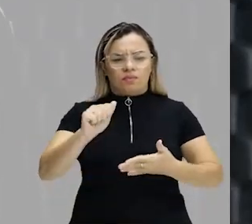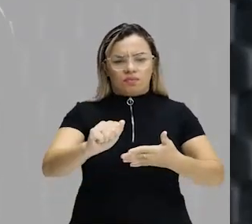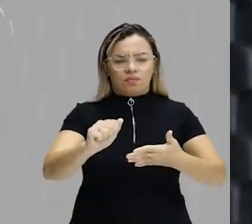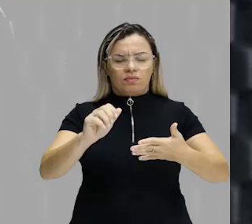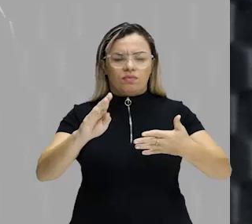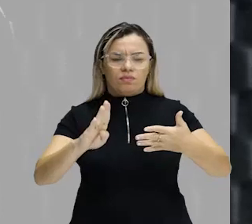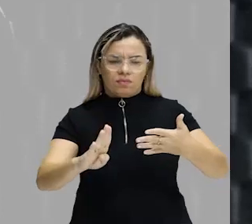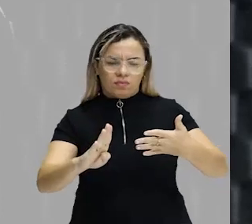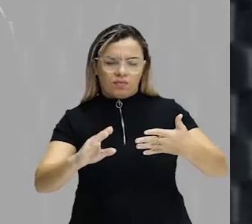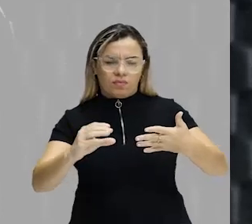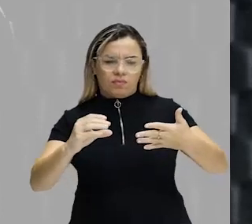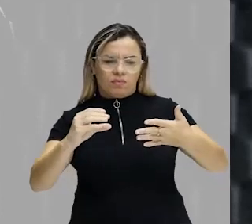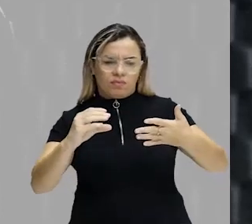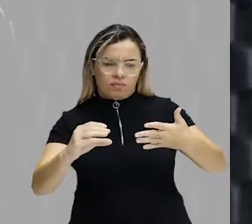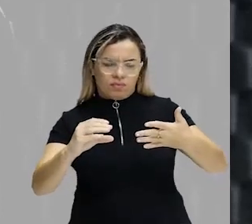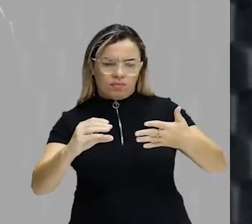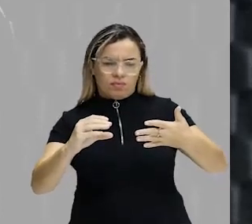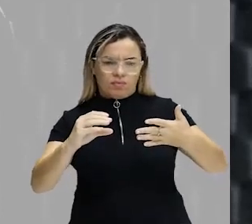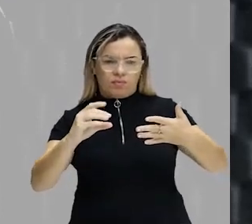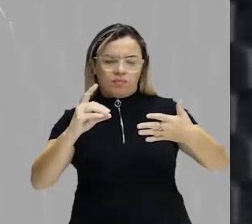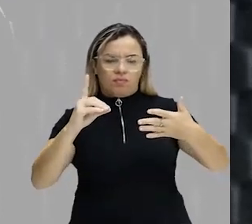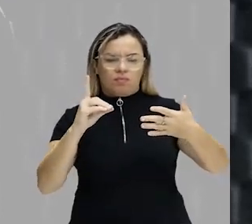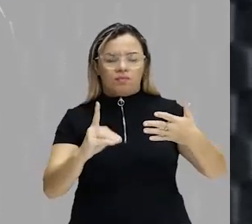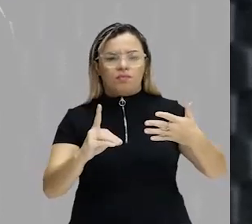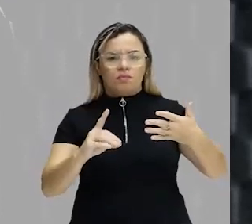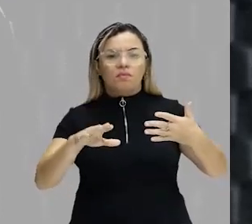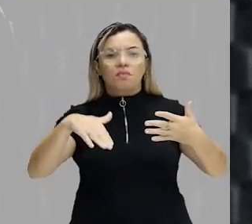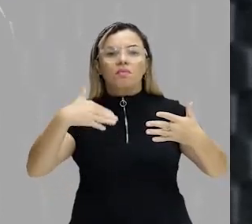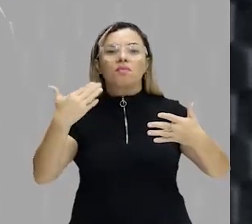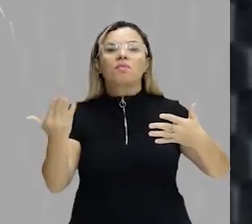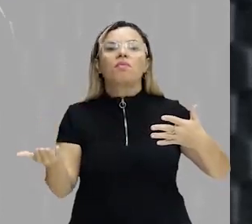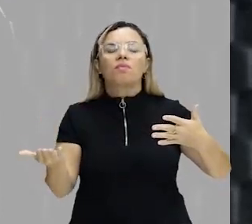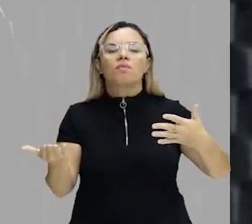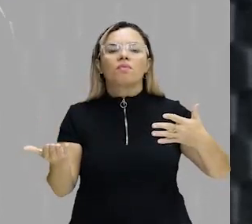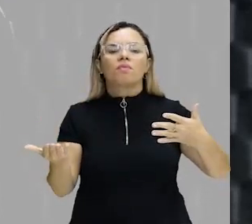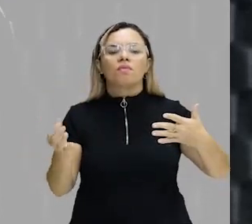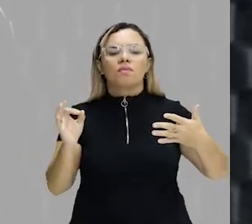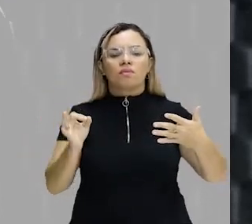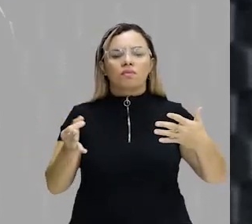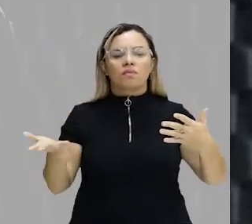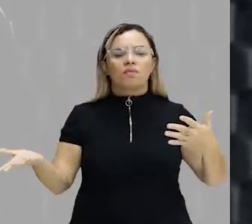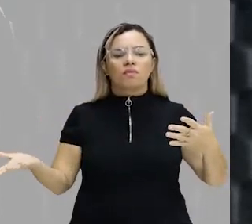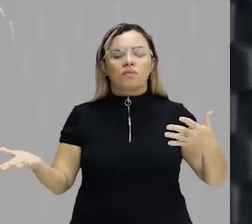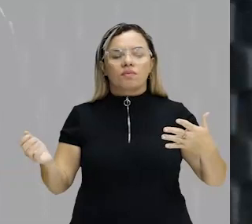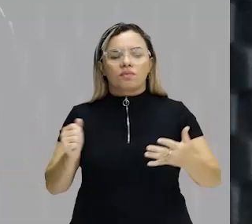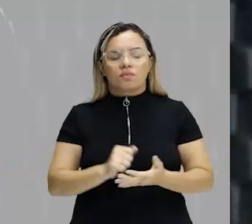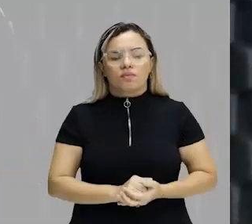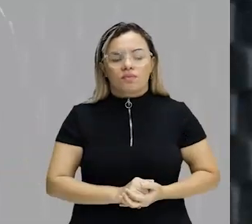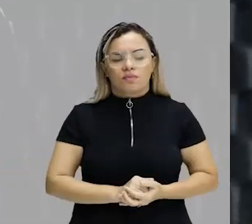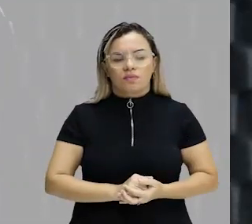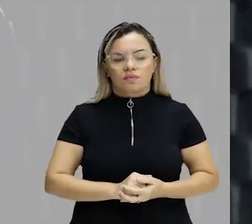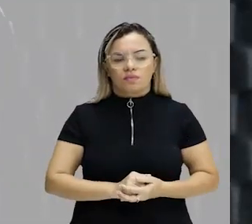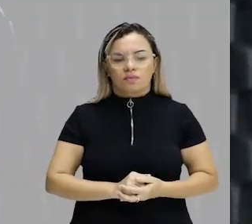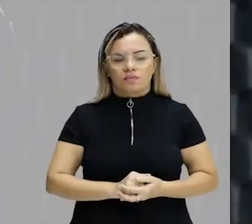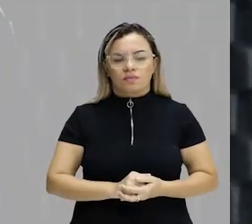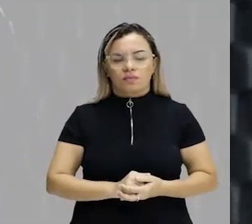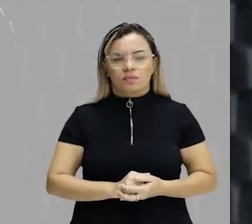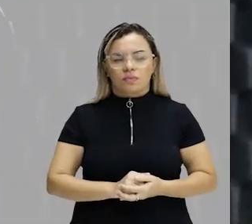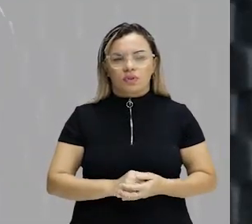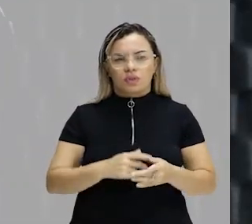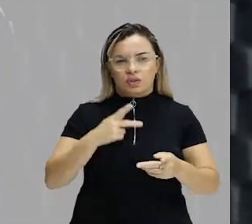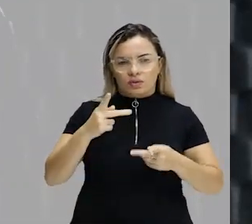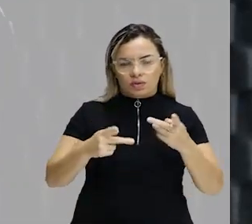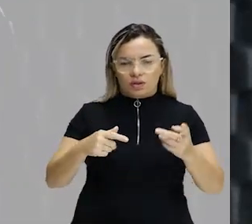uma comparação, uma casualidade ou uma consequência. Se eu disser que as aulas